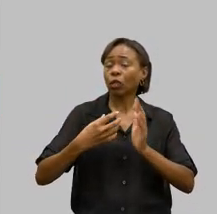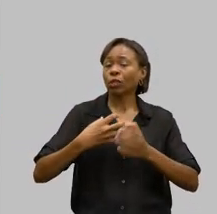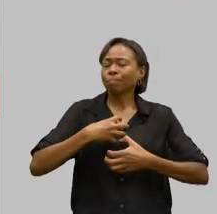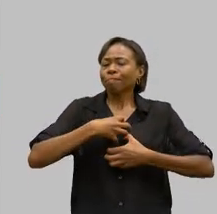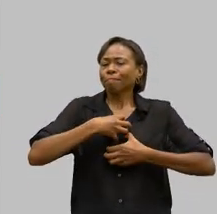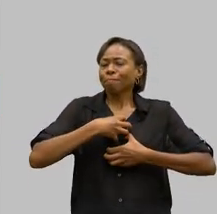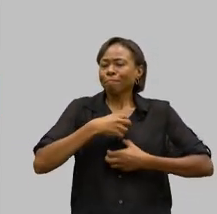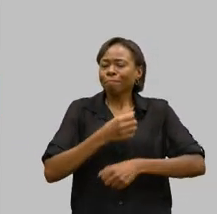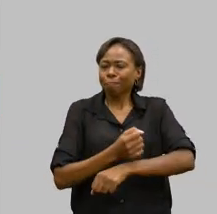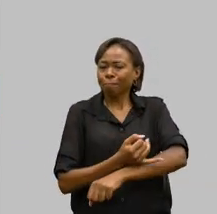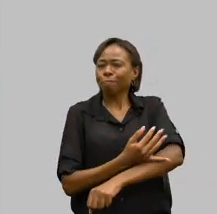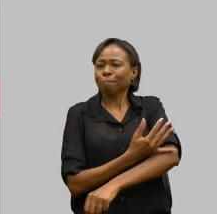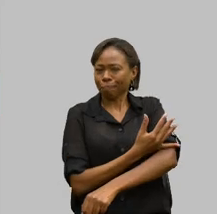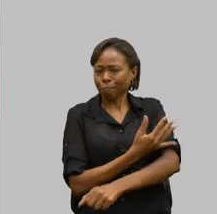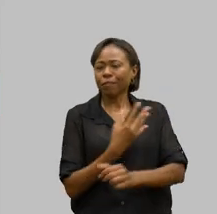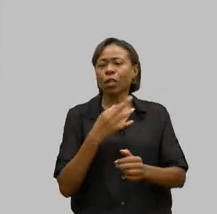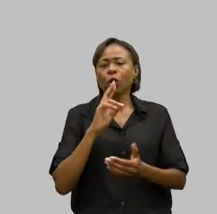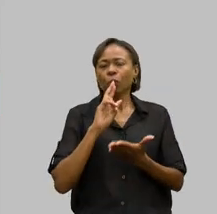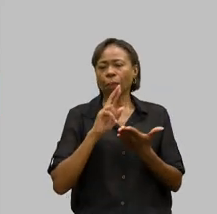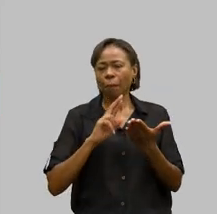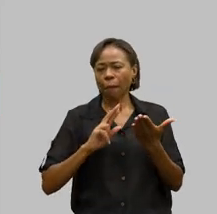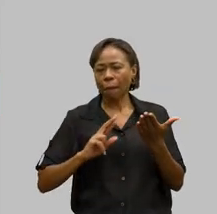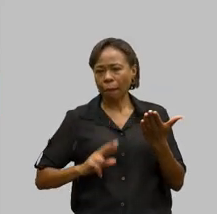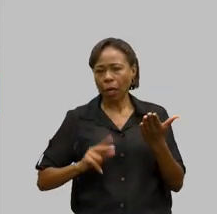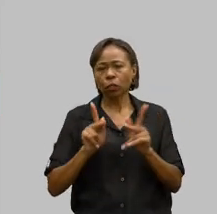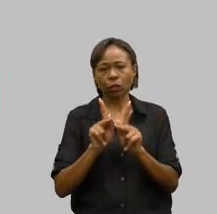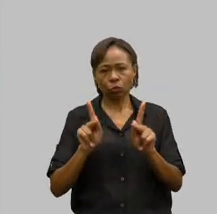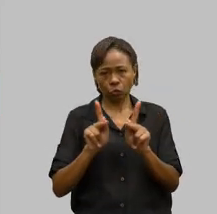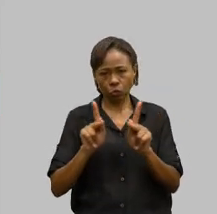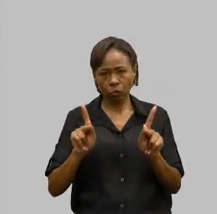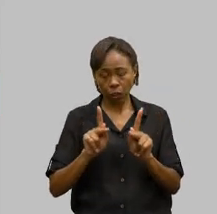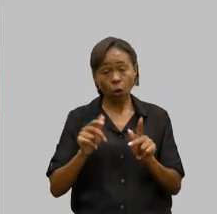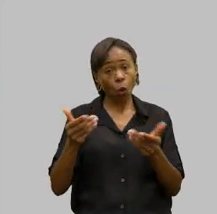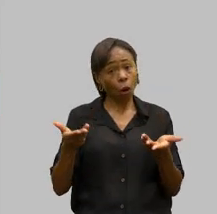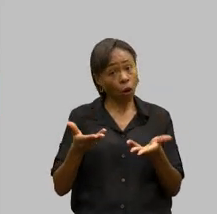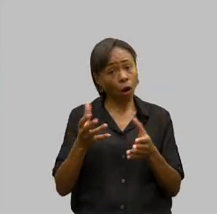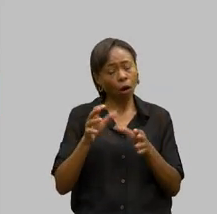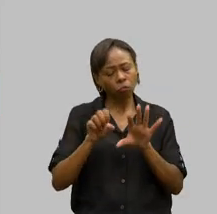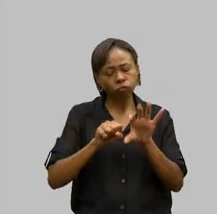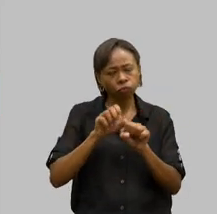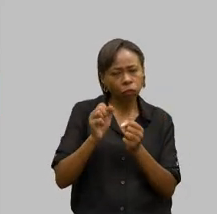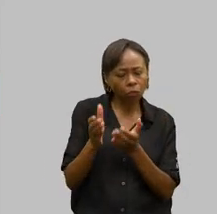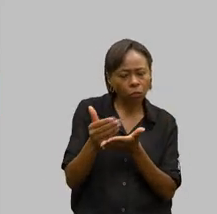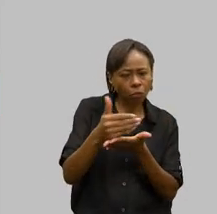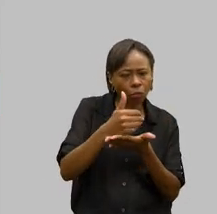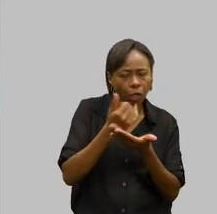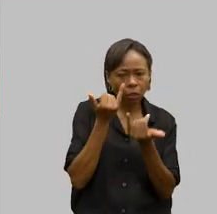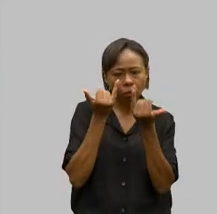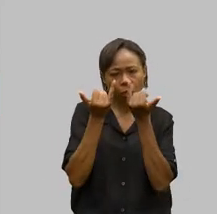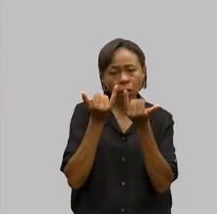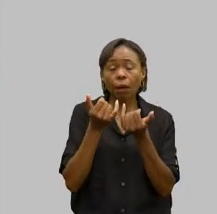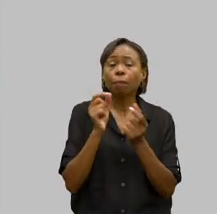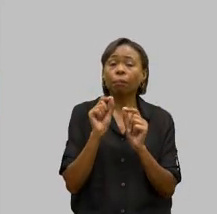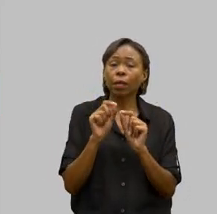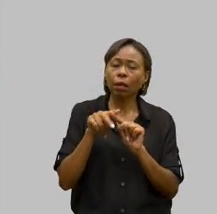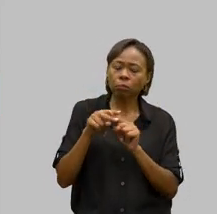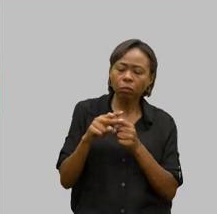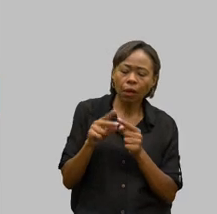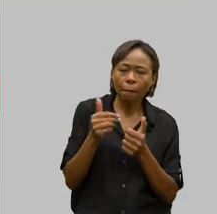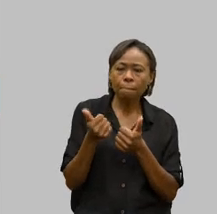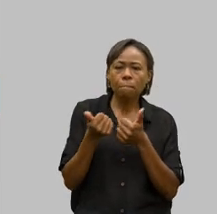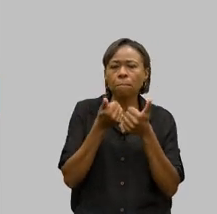responderam esse questionário, e hoje nós temos dados para poder analisar e criar políticas públicas para a melhoria do